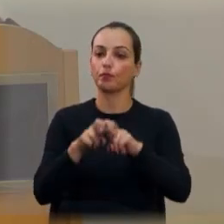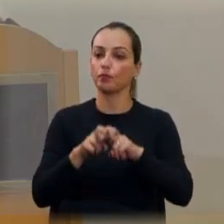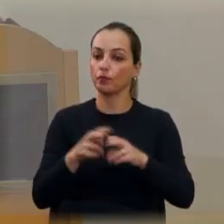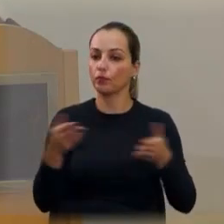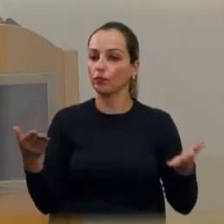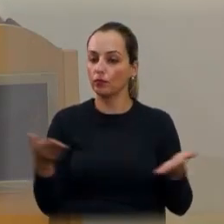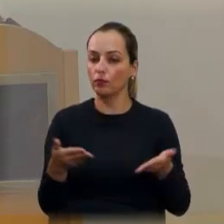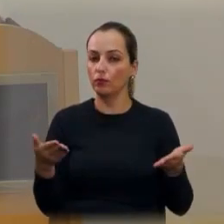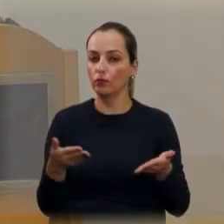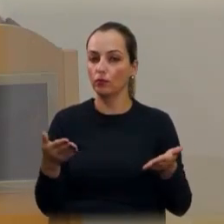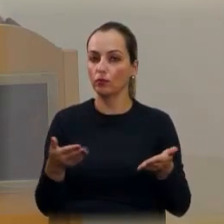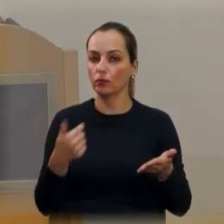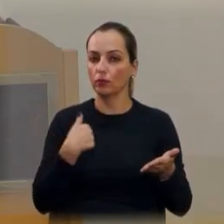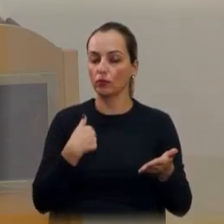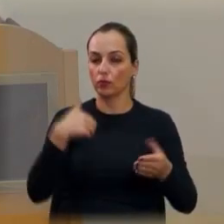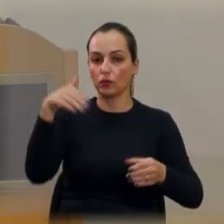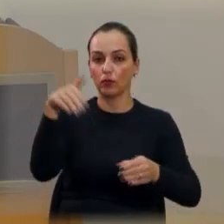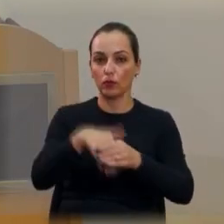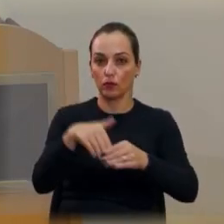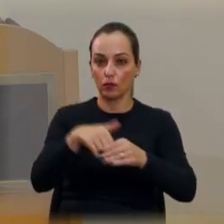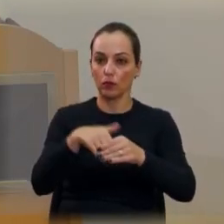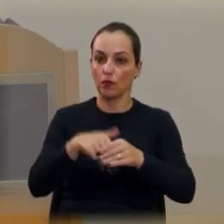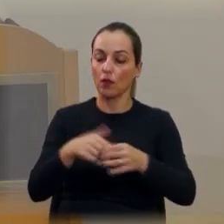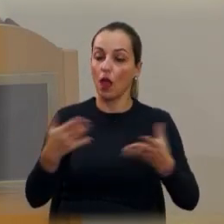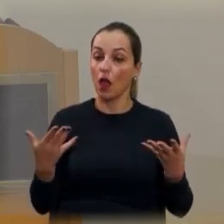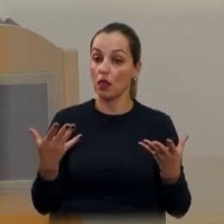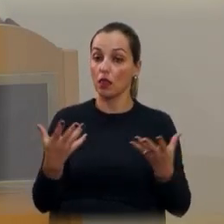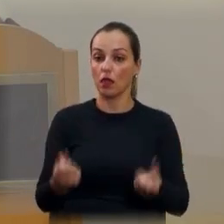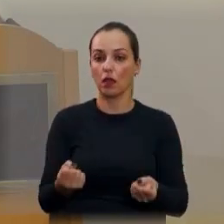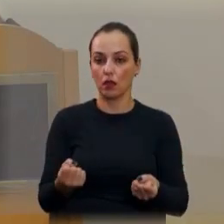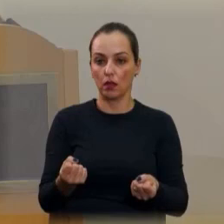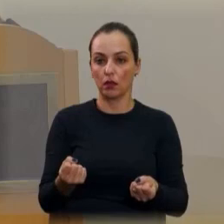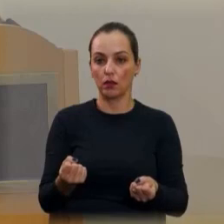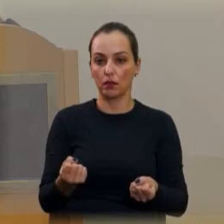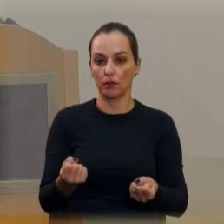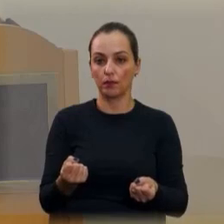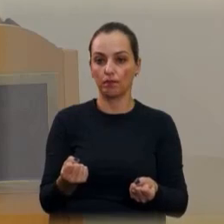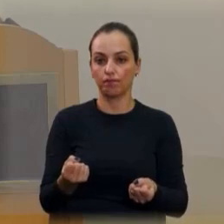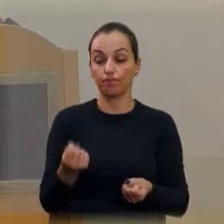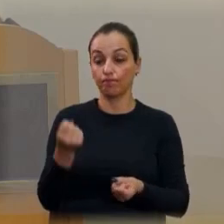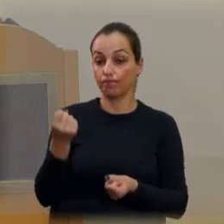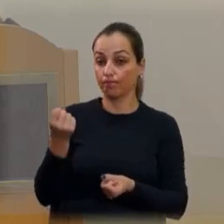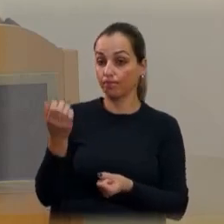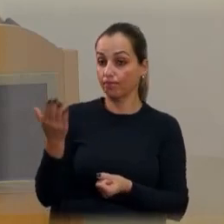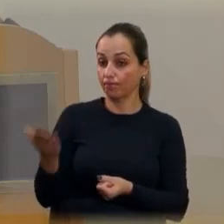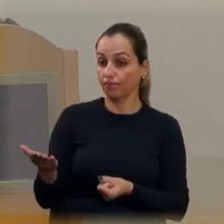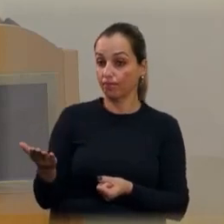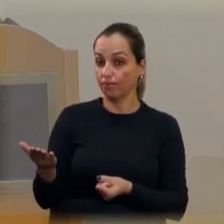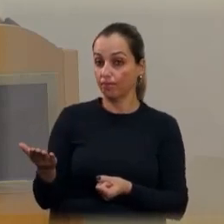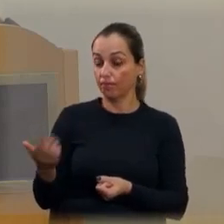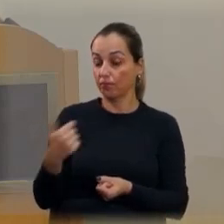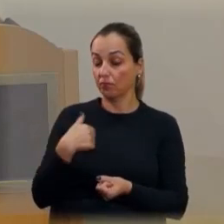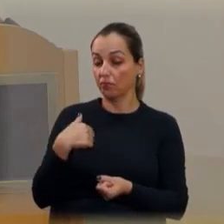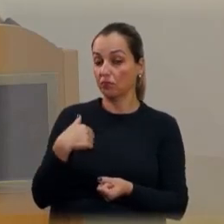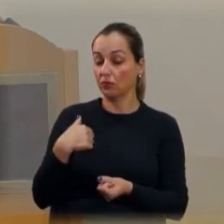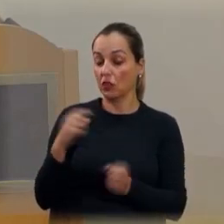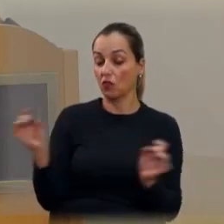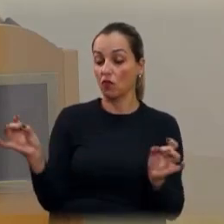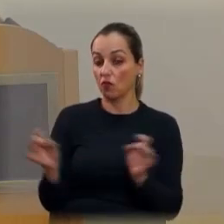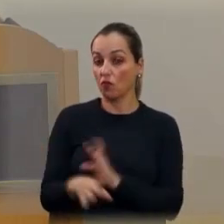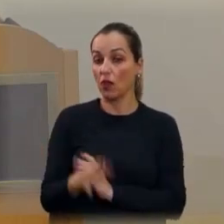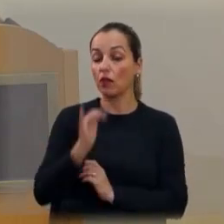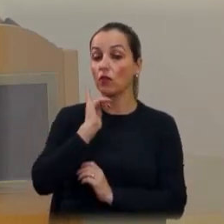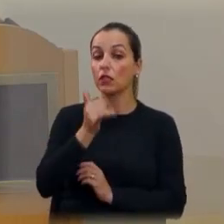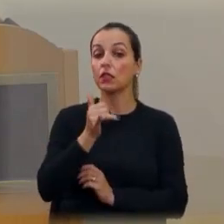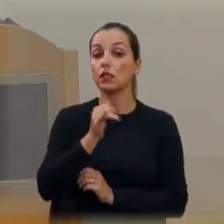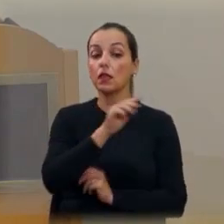hoje, o meu voto será favorável. Presidente, sem mais delongas, eu só quero